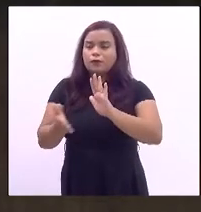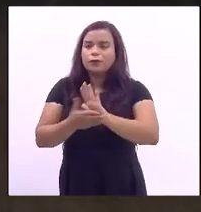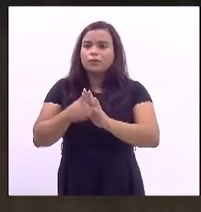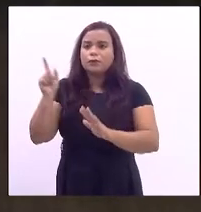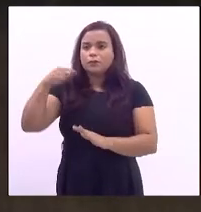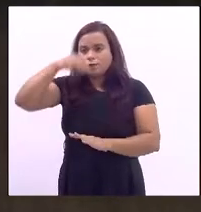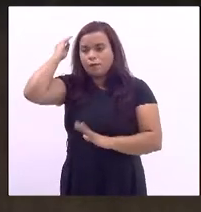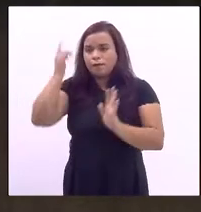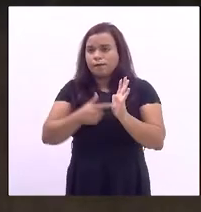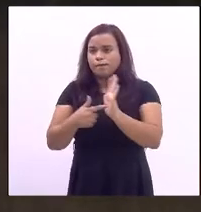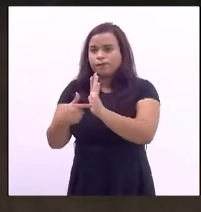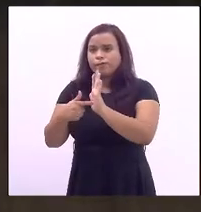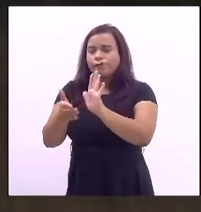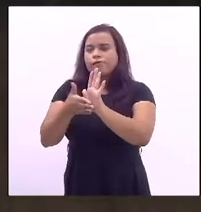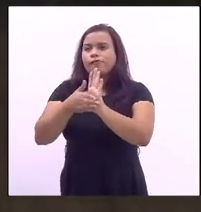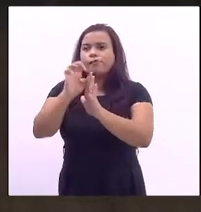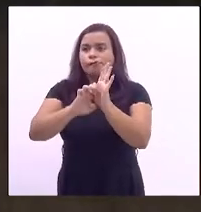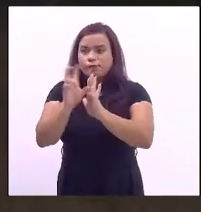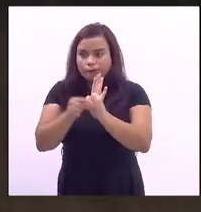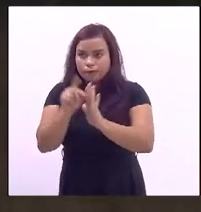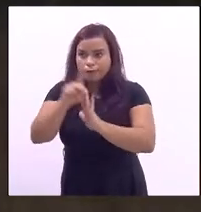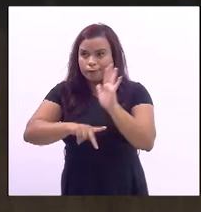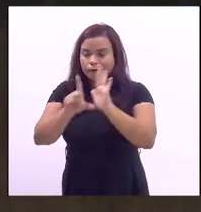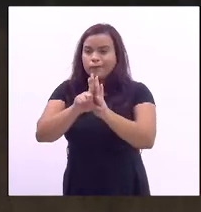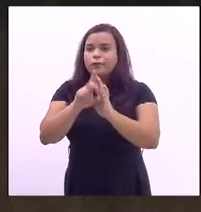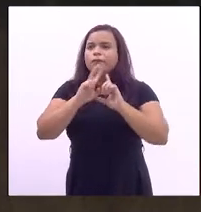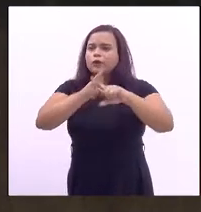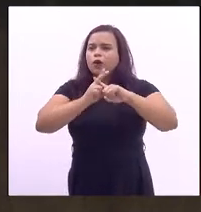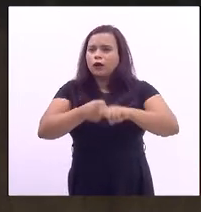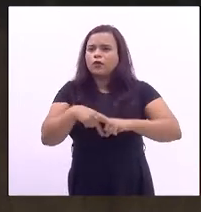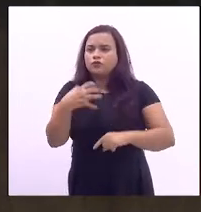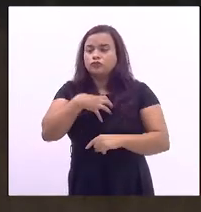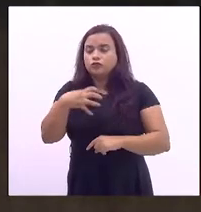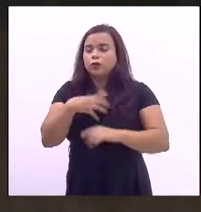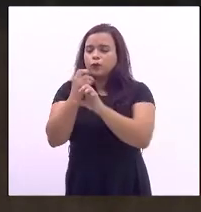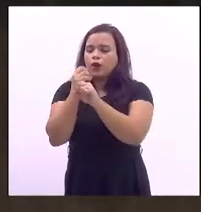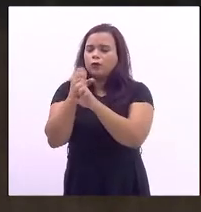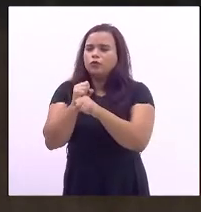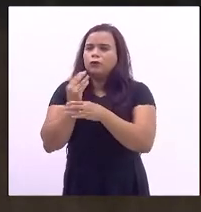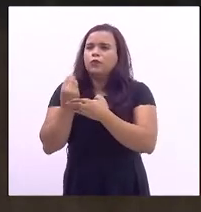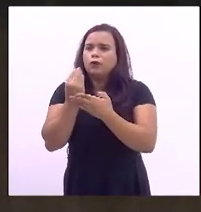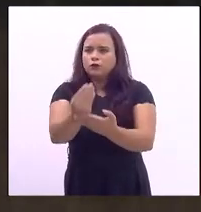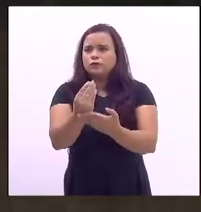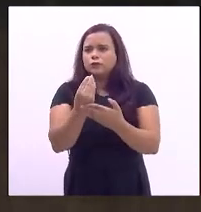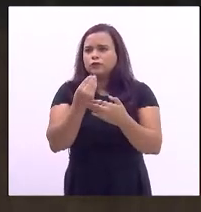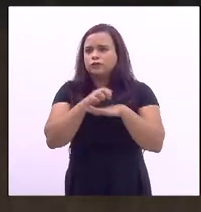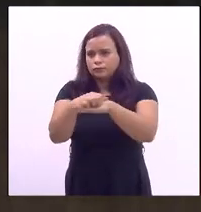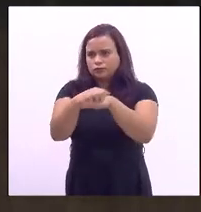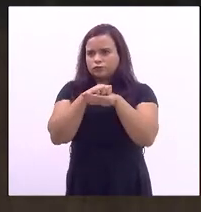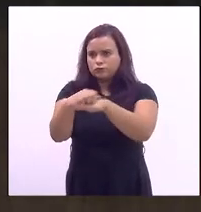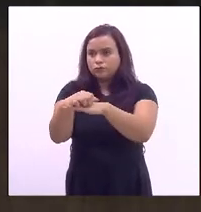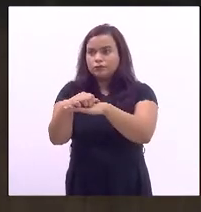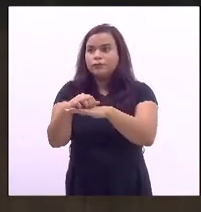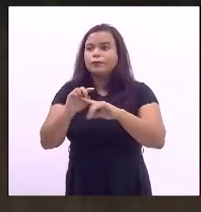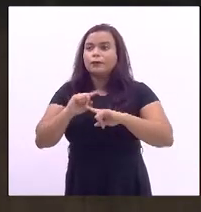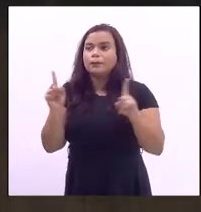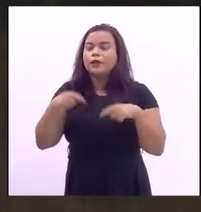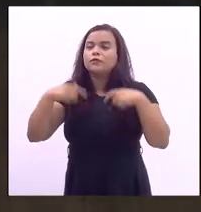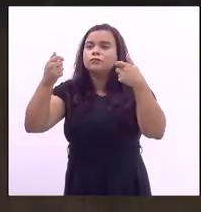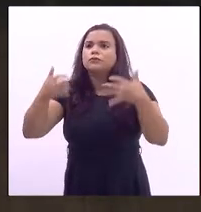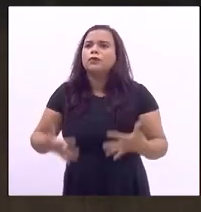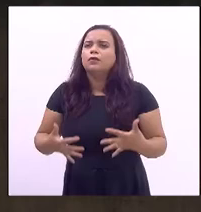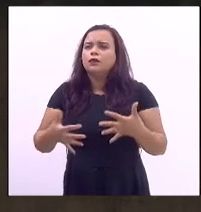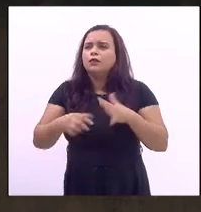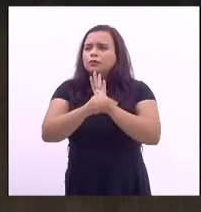Márcio é porque o projeto de lei ele faz uma correção na maneira que se calcula o auxílio-transporte mas ele define me uma